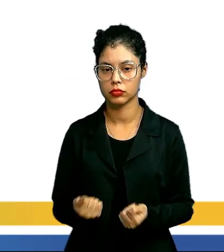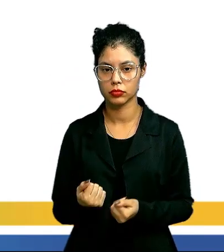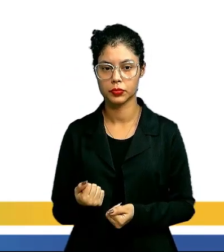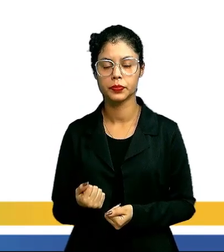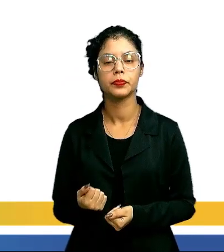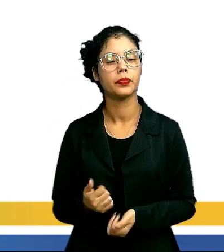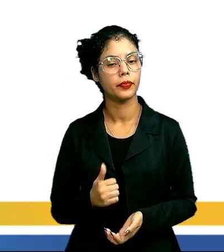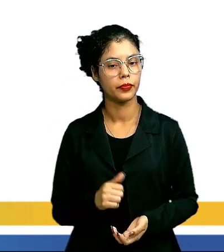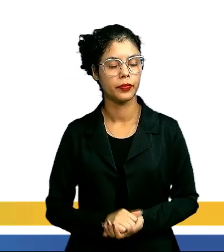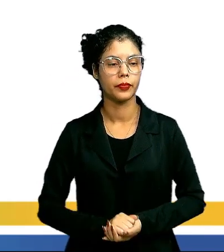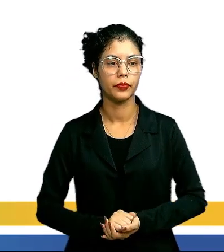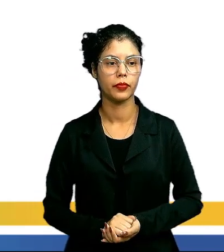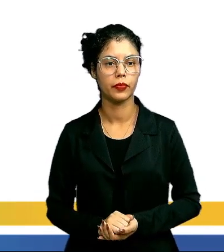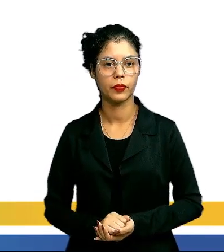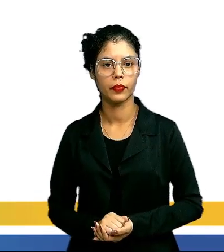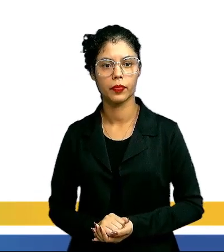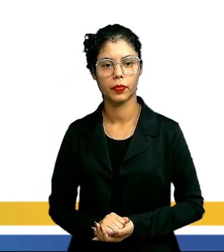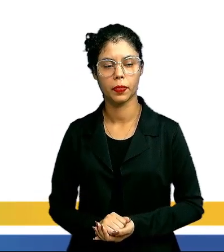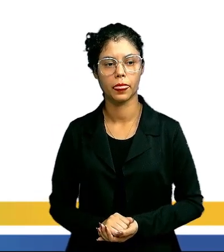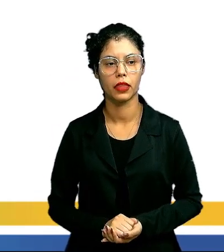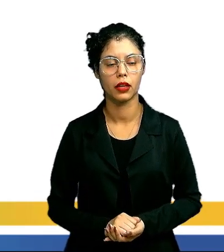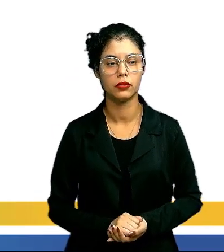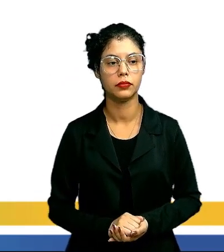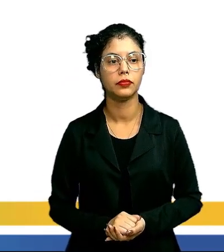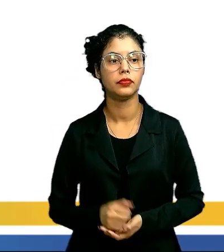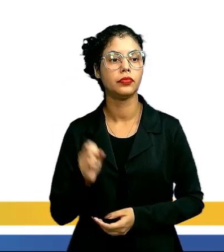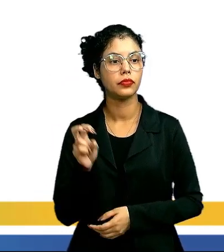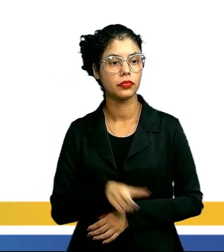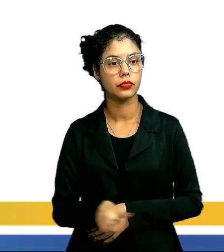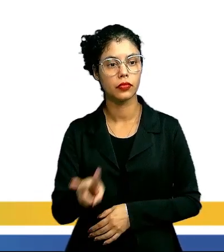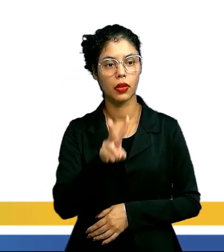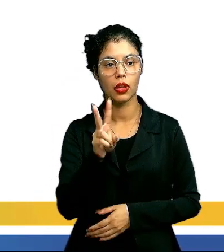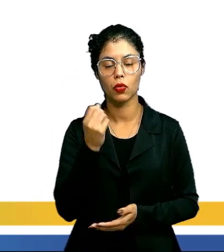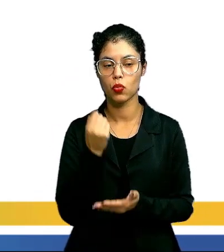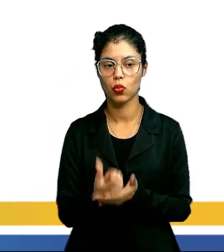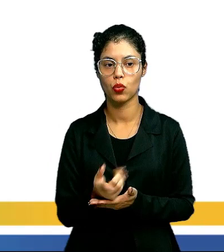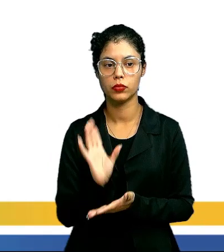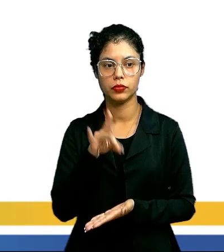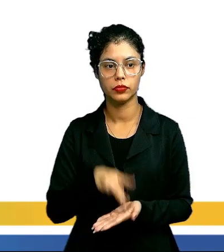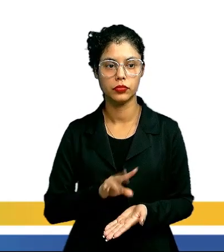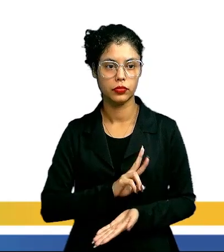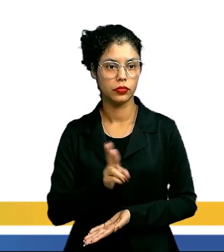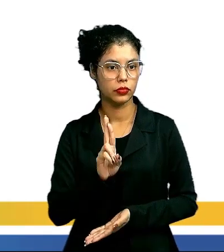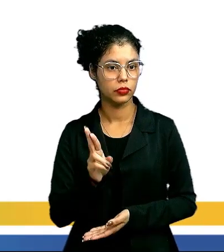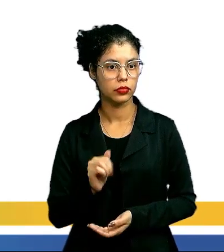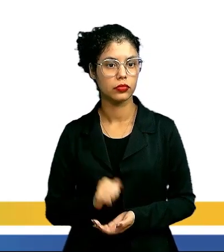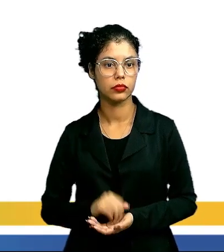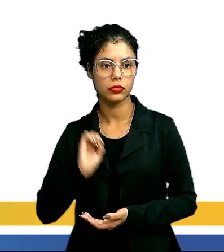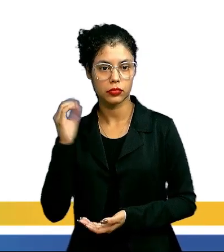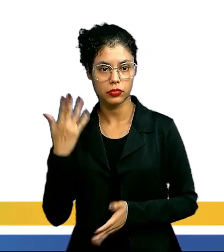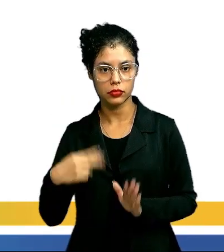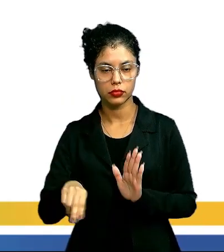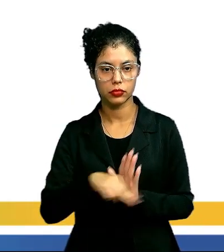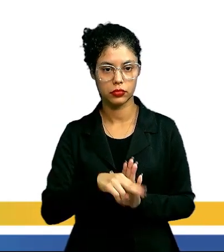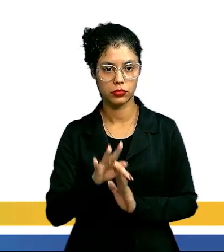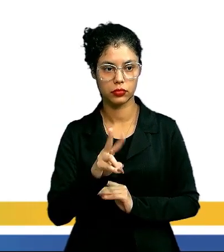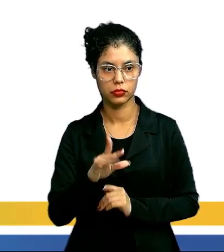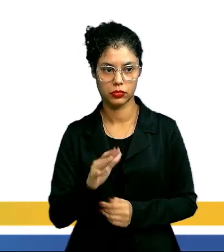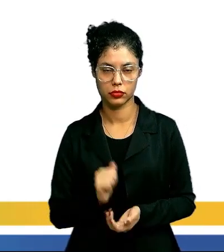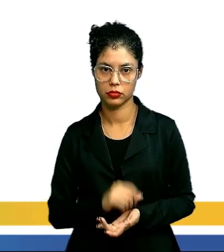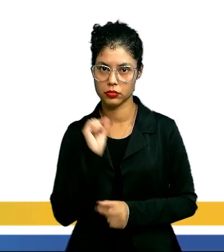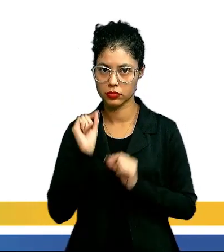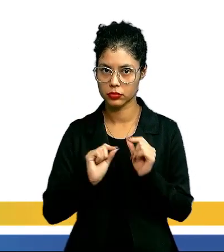correspondendo ao financiamento aprovado o valor à vista em real que deverá constar na Nota Fiscal